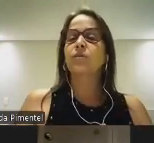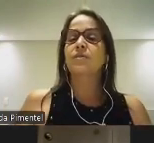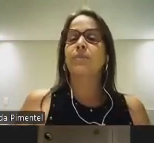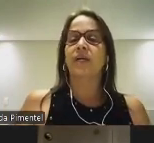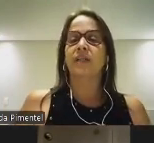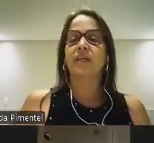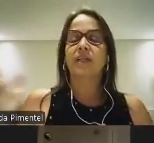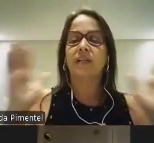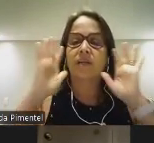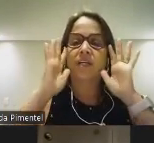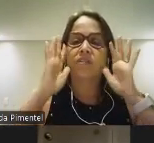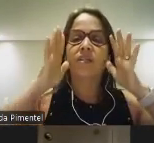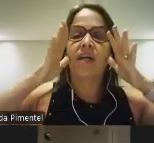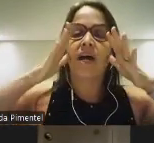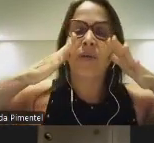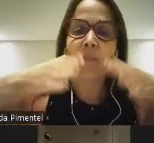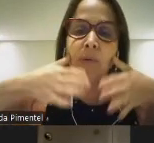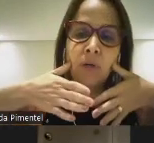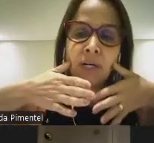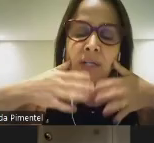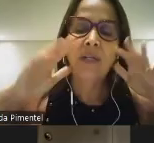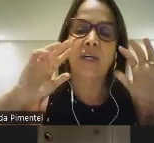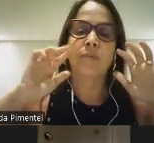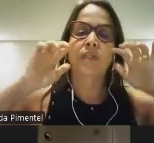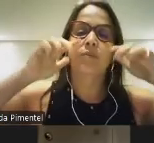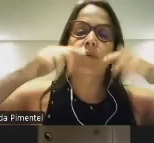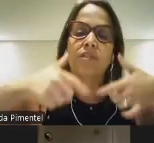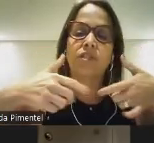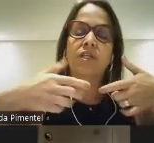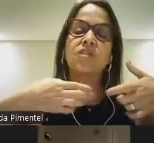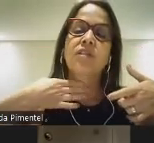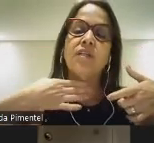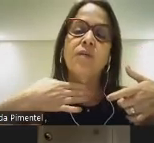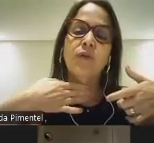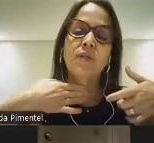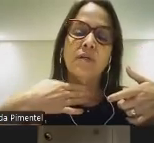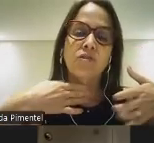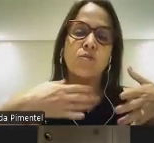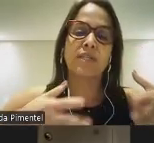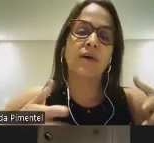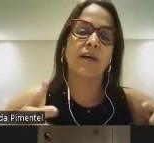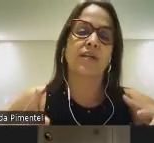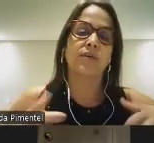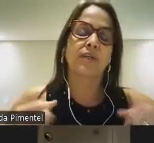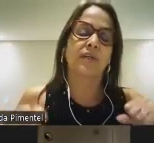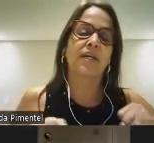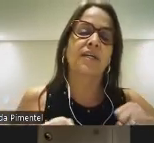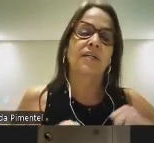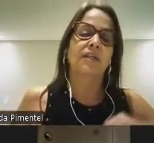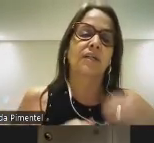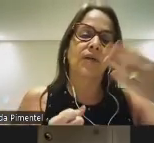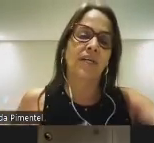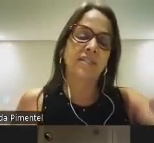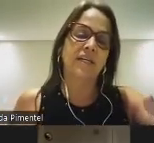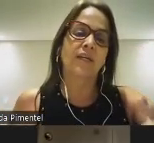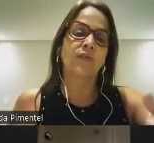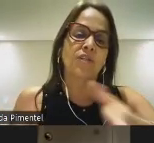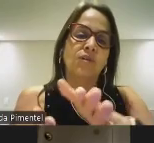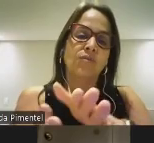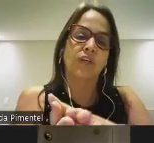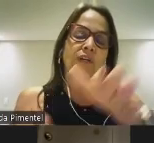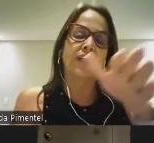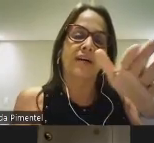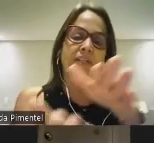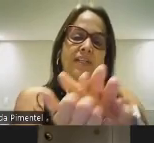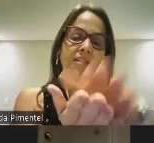porque senão tudo se perde. Na hora que a gente abre a boca, que a mandíbula gira, a gente tem diminuição do espaço aéreo, né? Então, esse aqui,